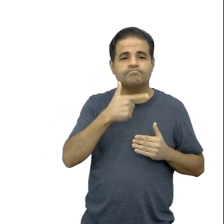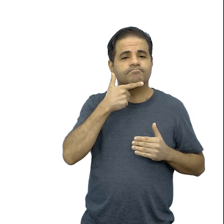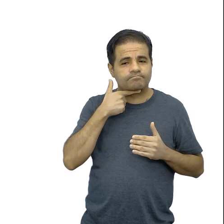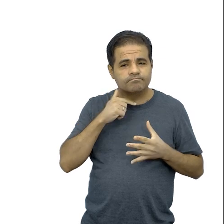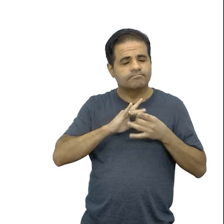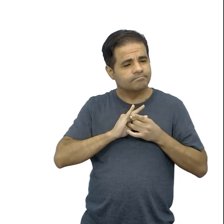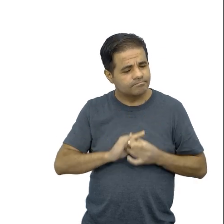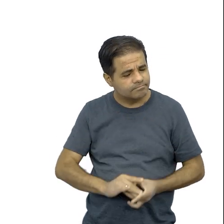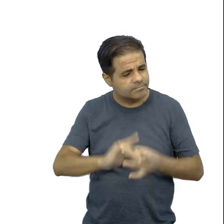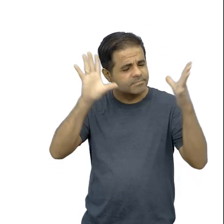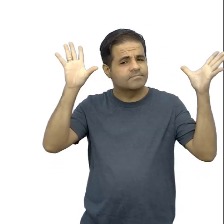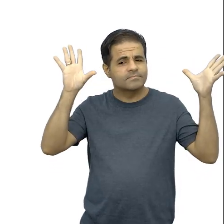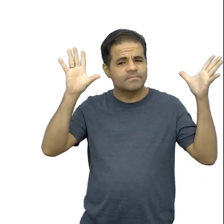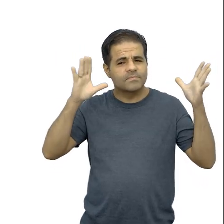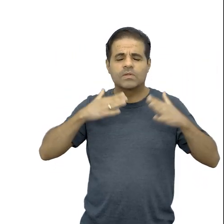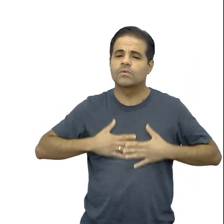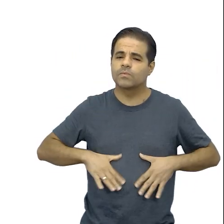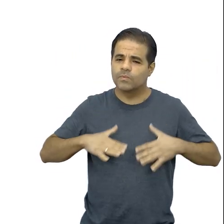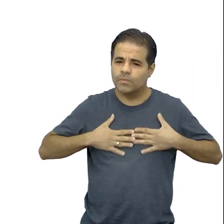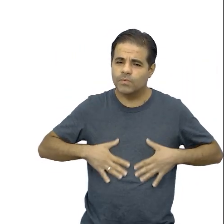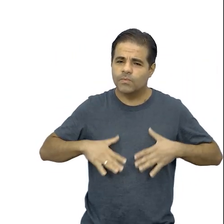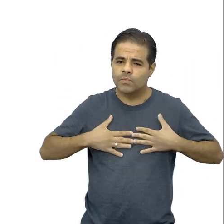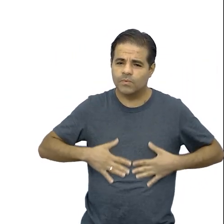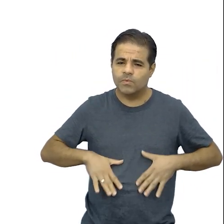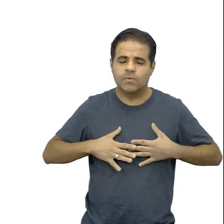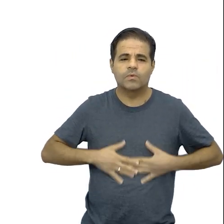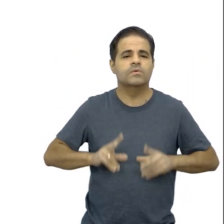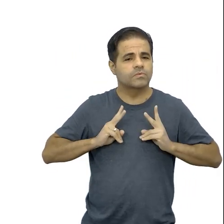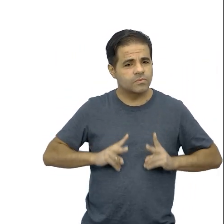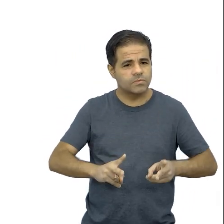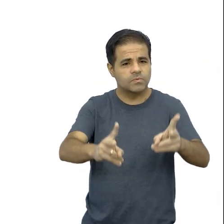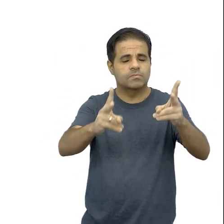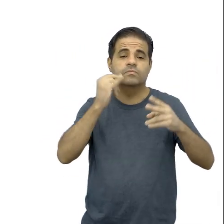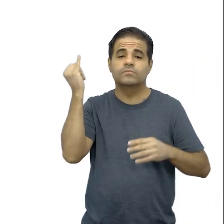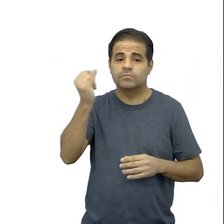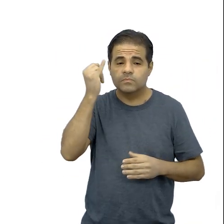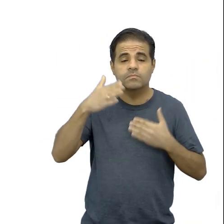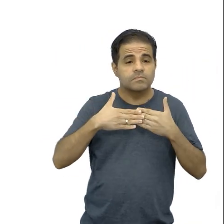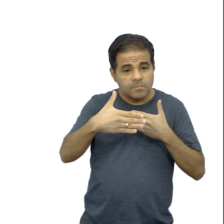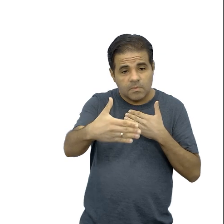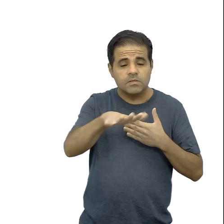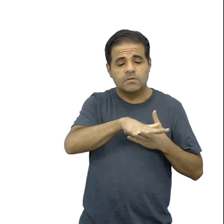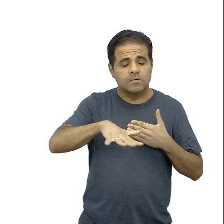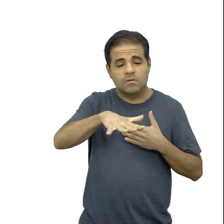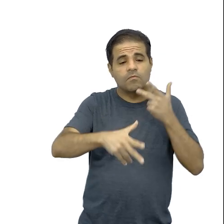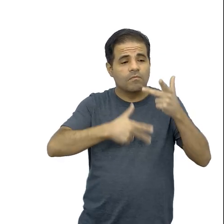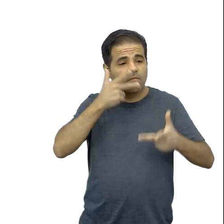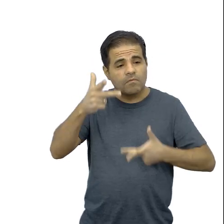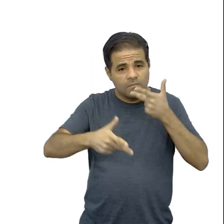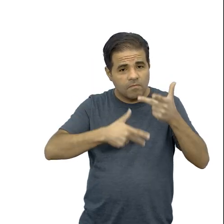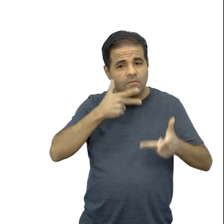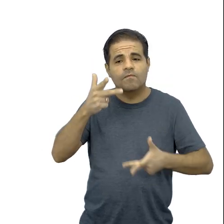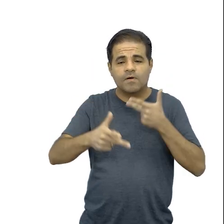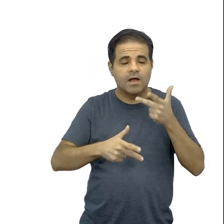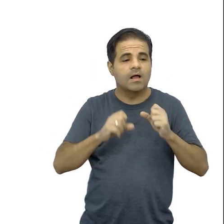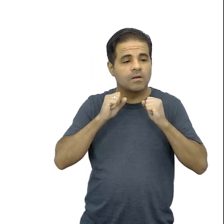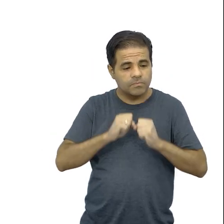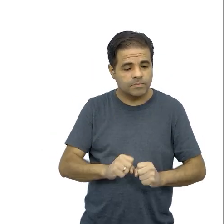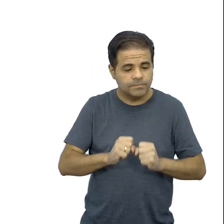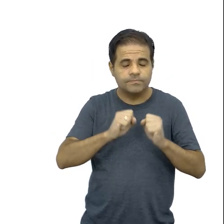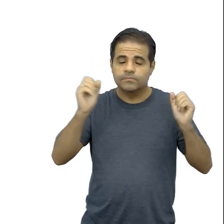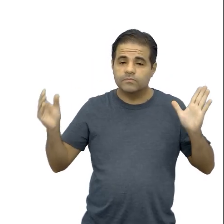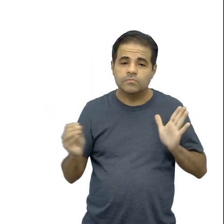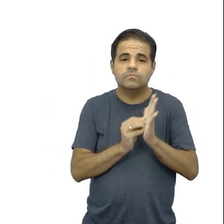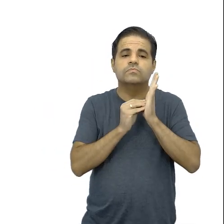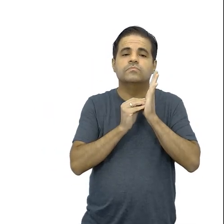vontade, muito livre, né, muito tranquila, mas é sempre importante, porque parte da nossa fala você vai poder